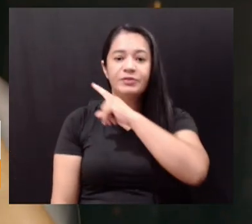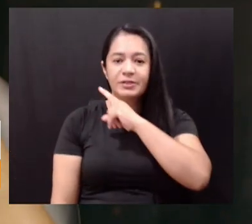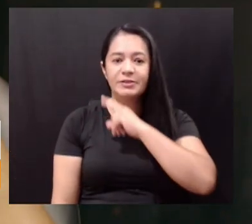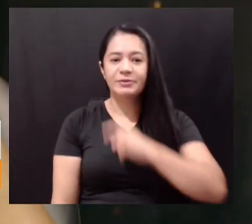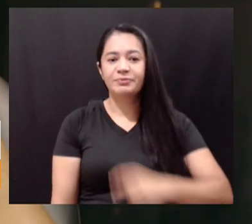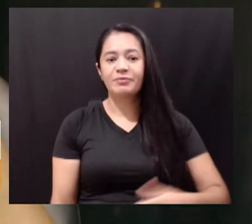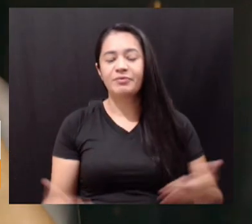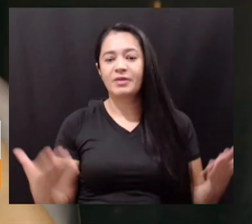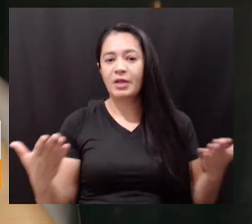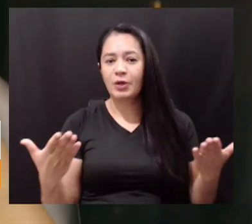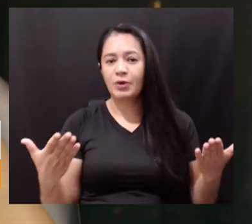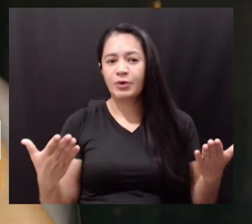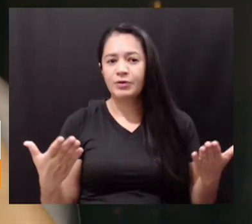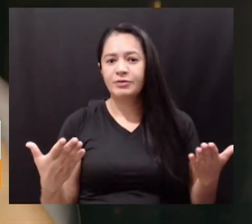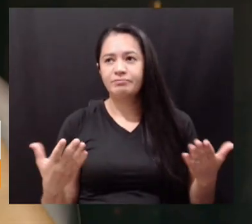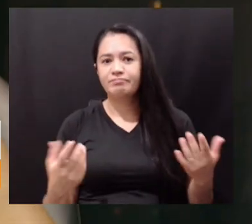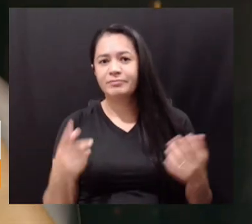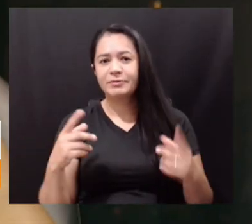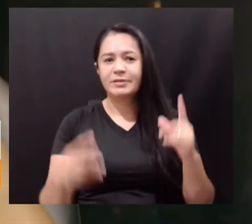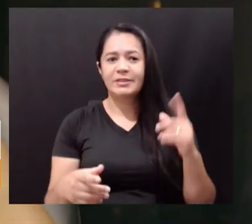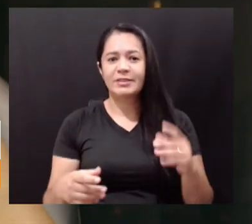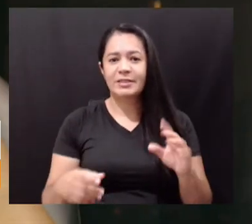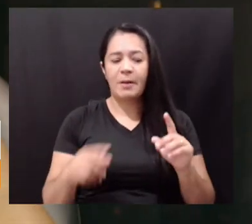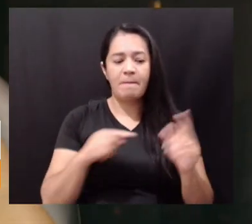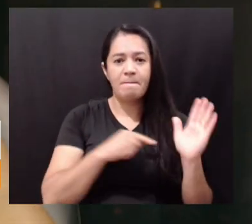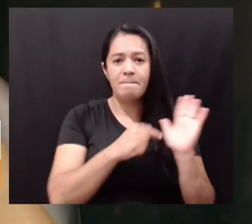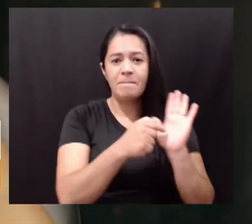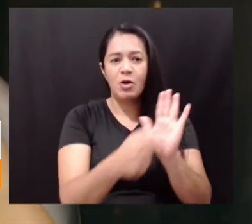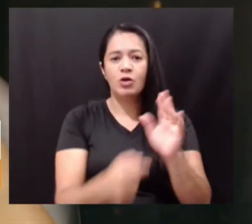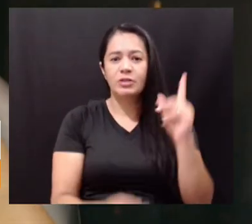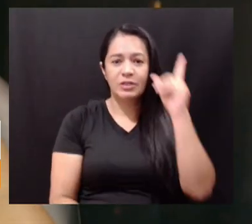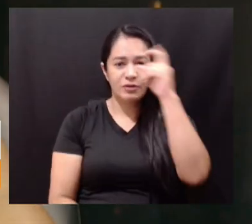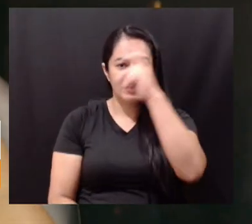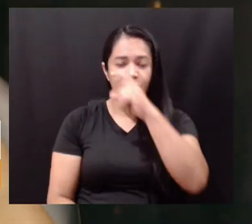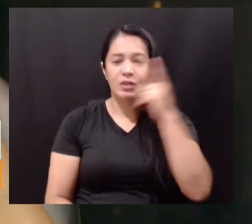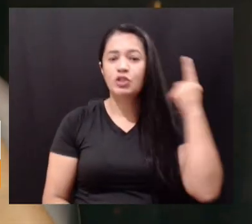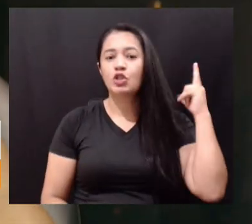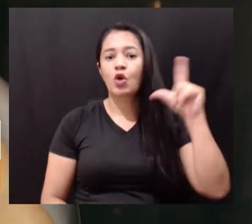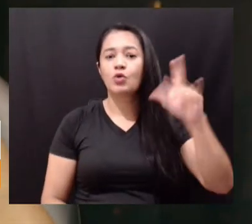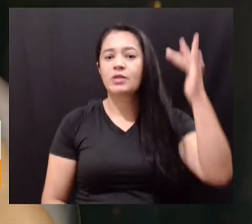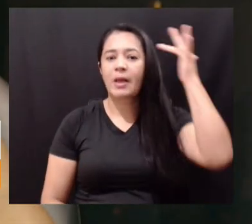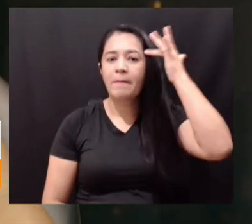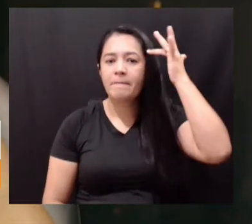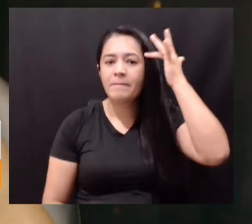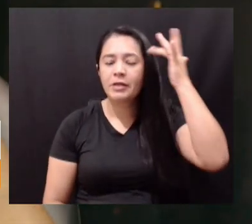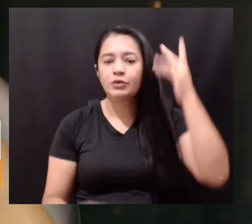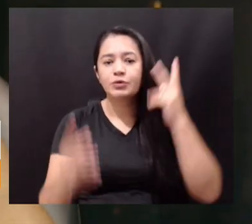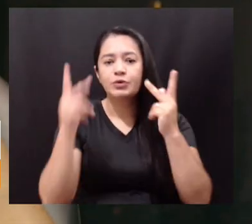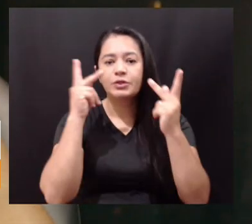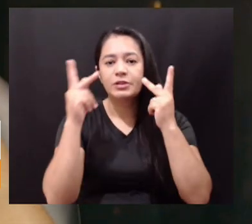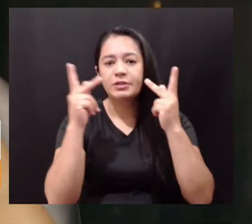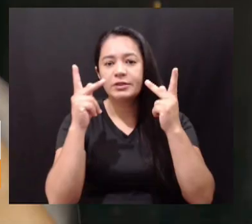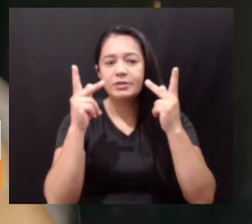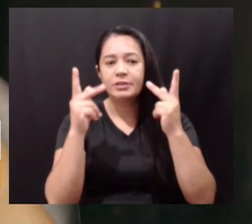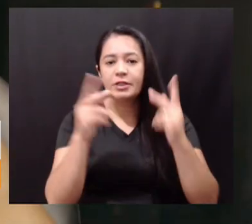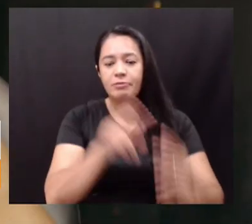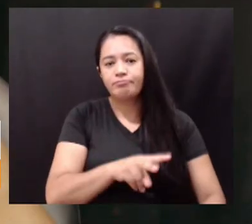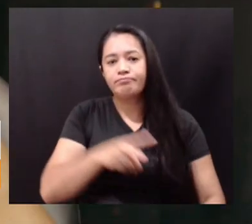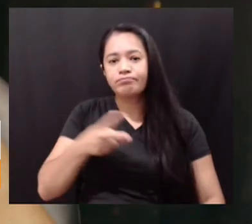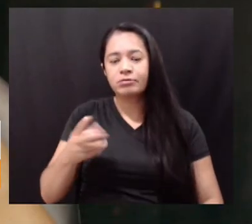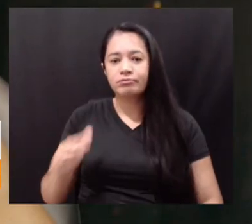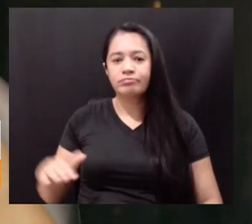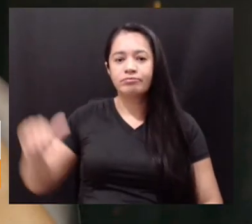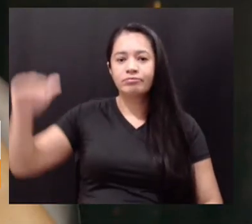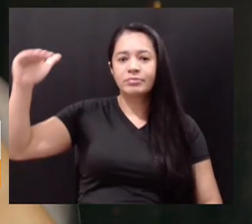suposta dificuldade em alcançar a maturidade psicológica e fazer a passagem para a vida adulta, estamos recebendo aqui no